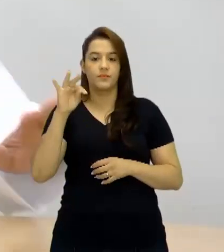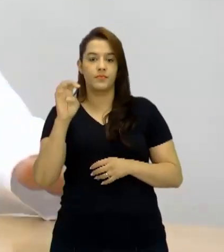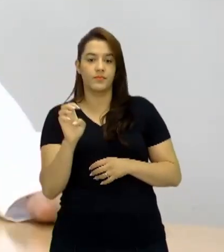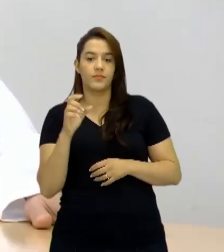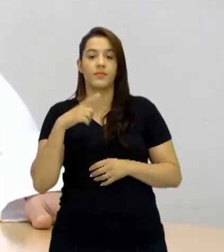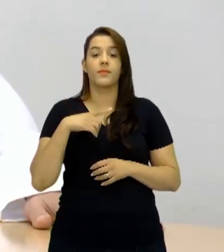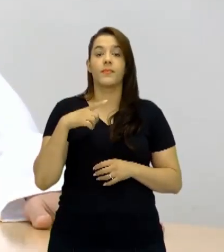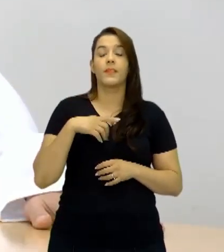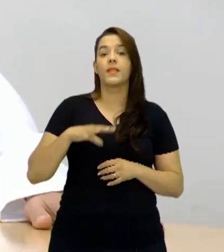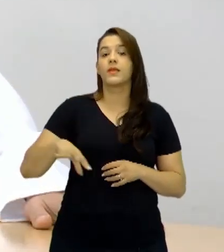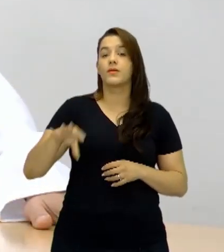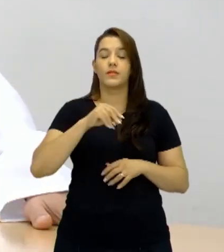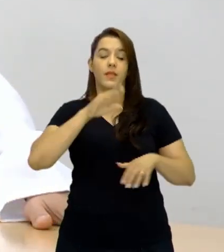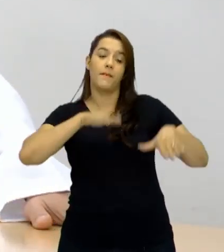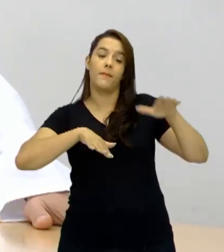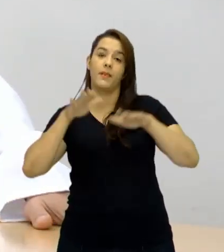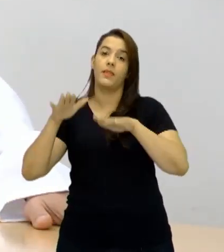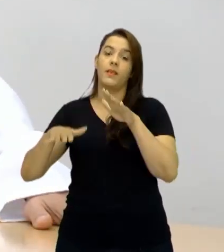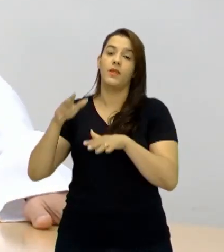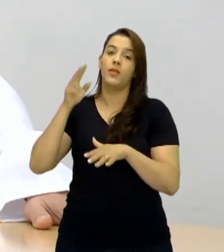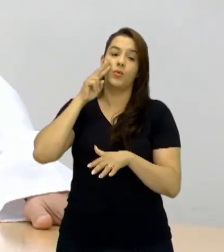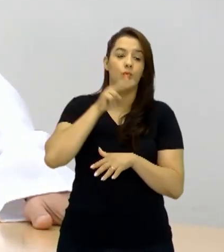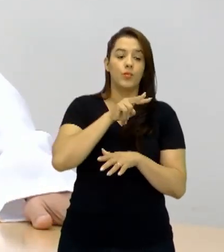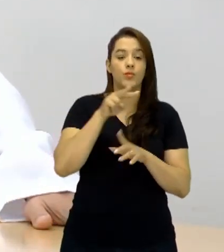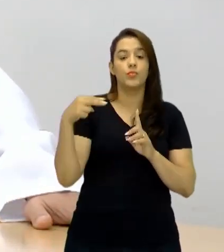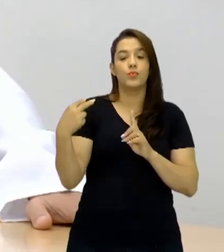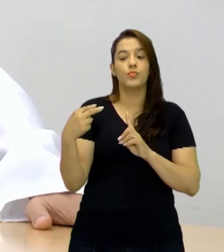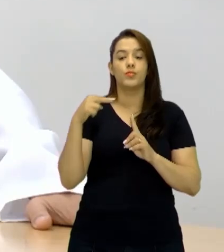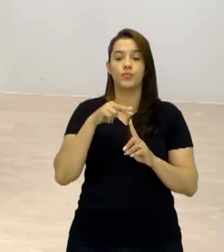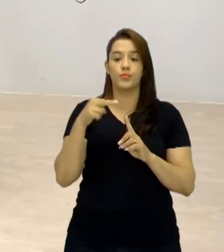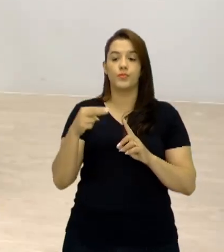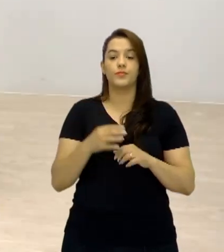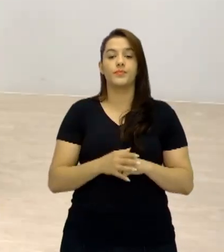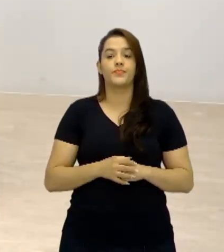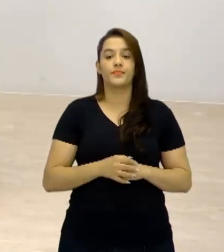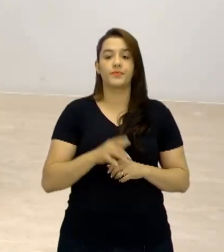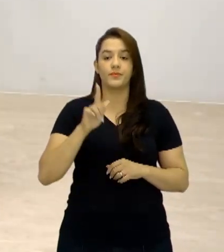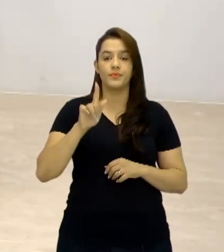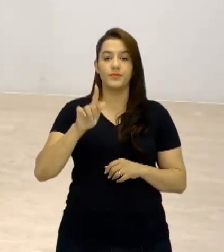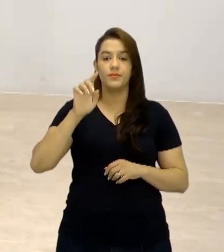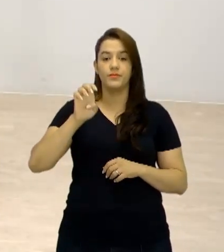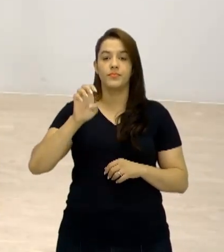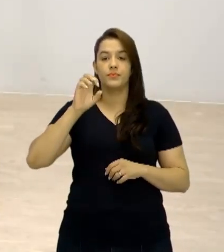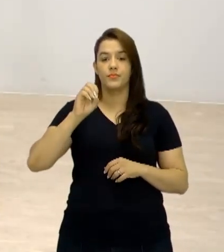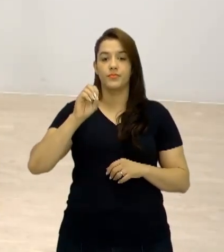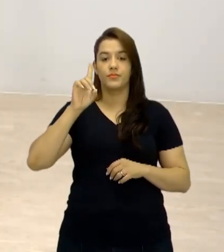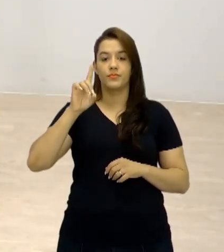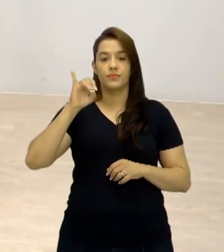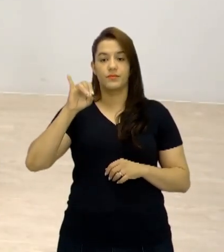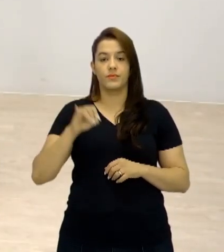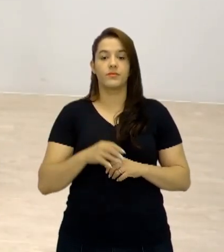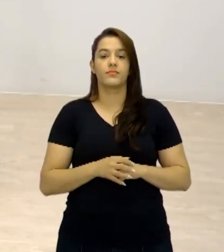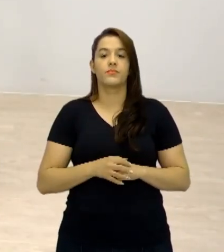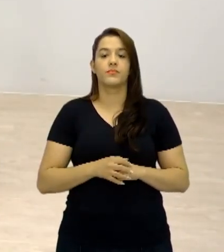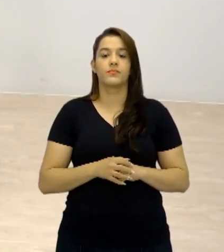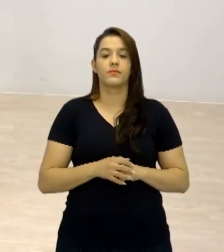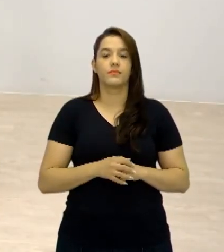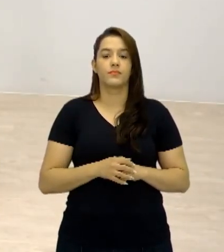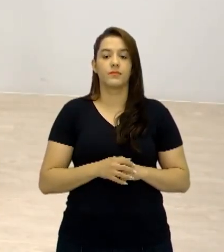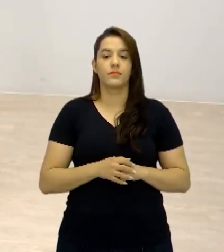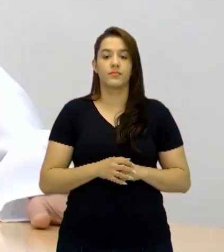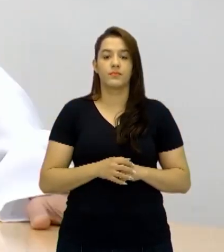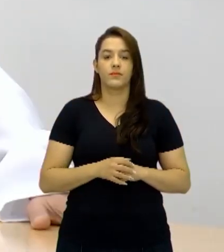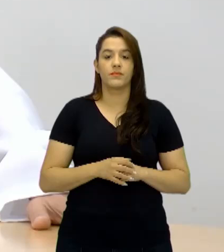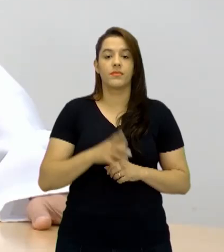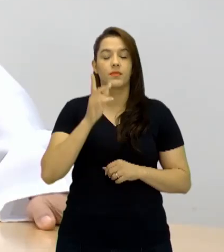geóide, dependendo do ponto de vista. Ah, tem esse formato aí, geóide? Muito bem. O pessoal